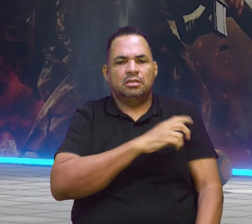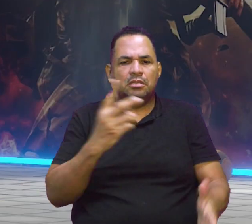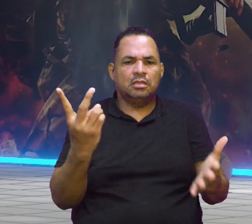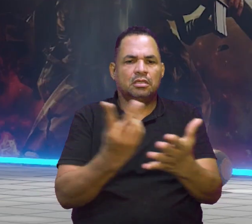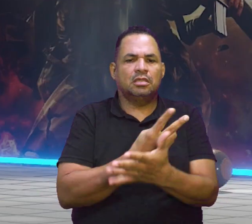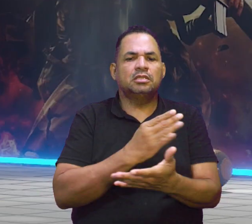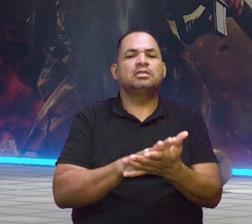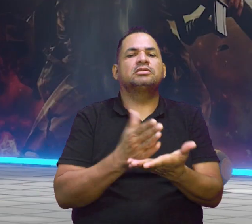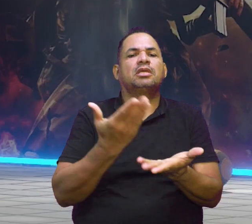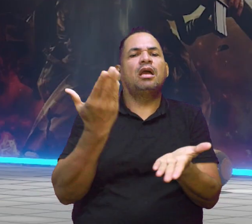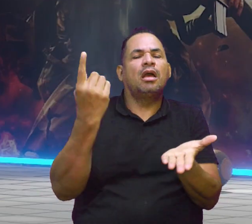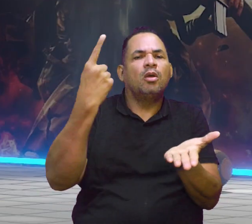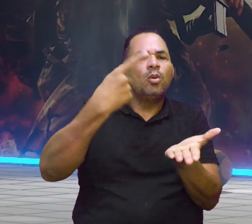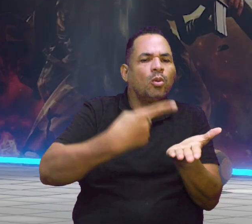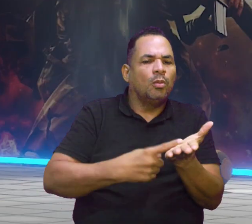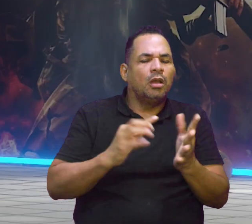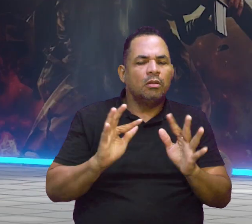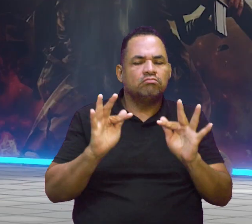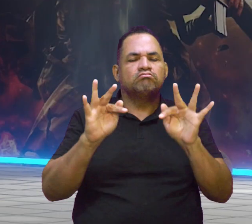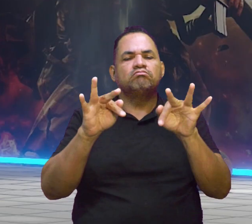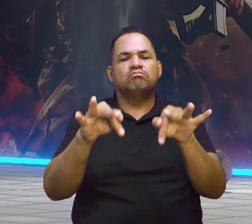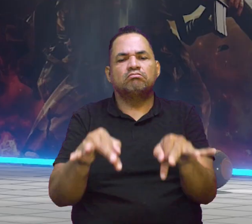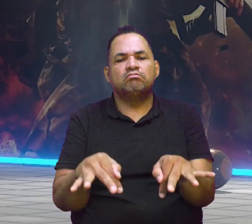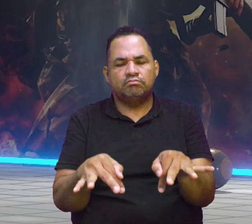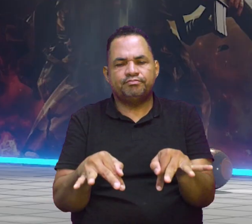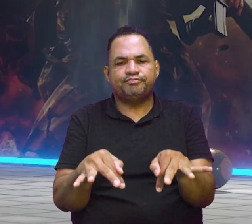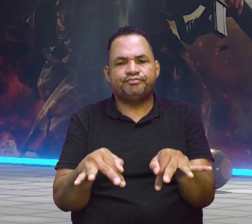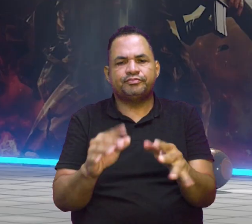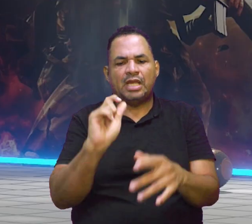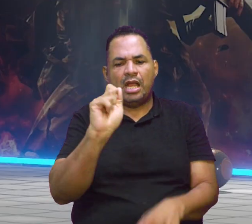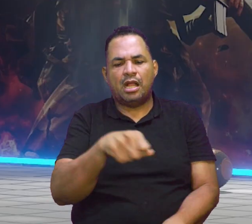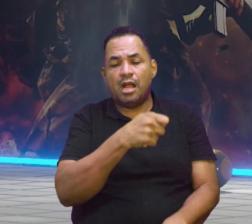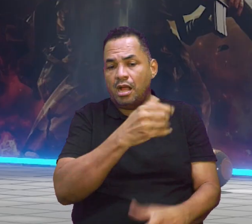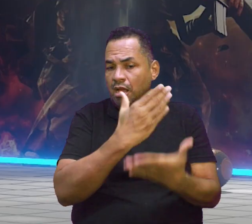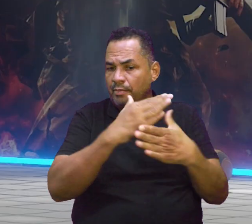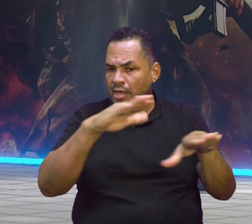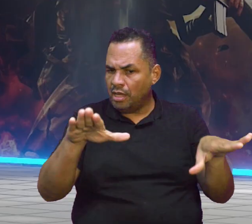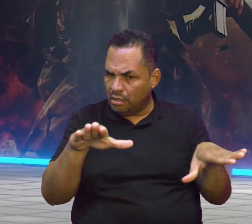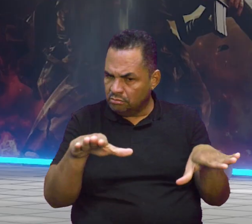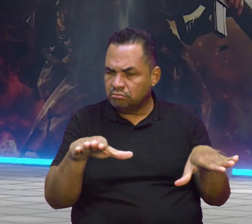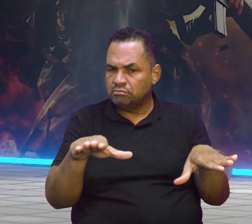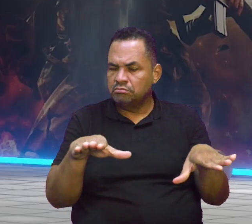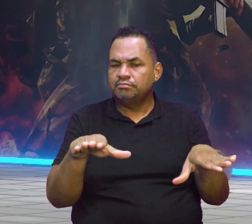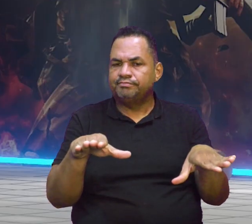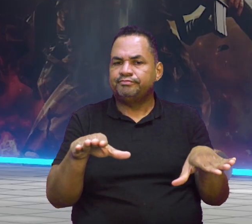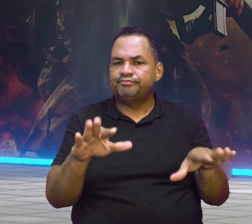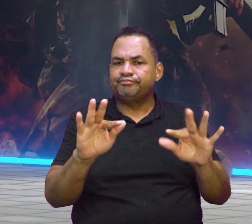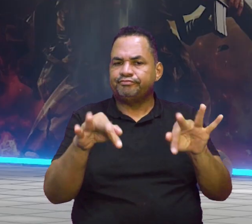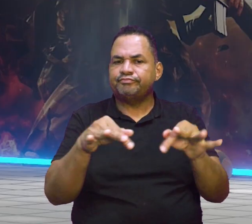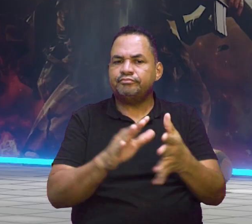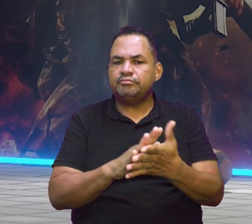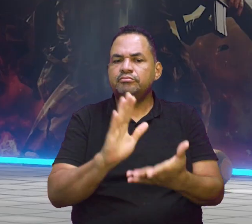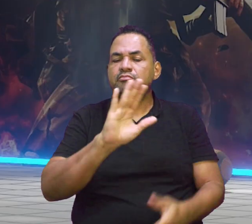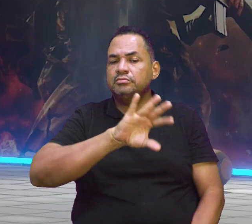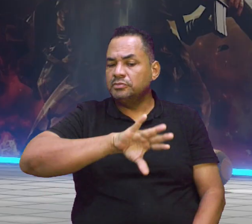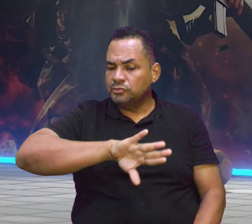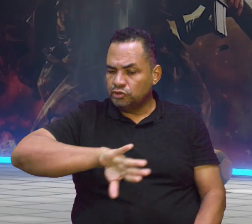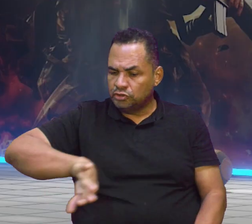no final as chibatadas elas vão ser suspensas, vão retirar essas